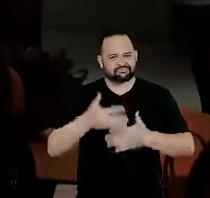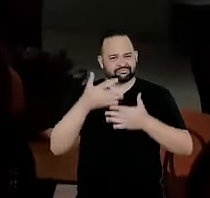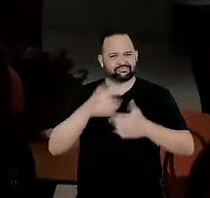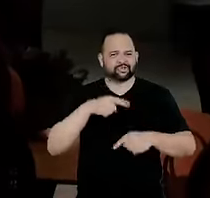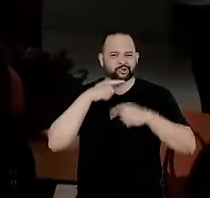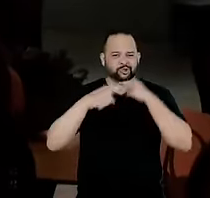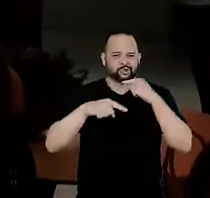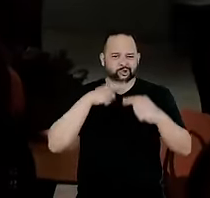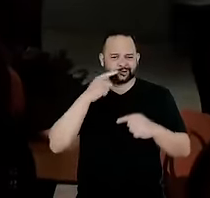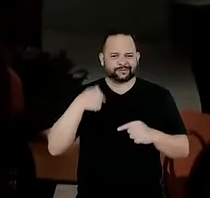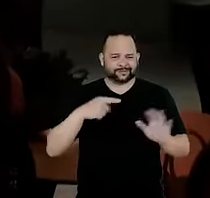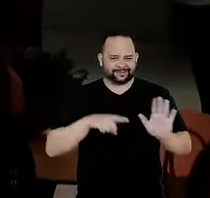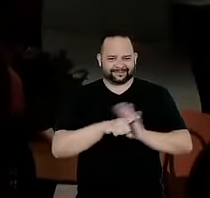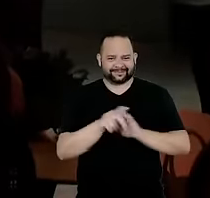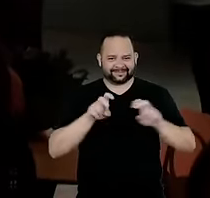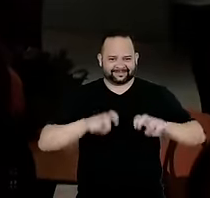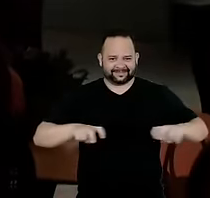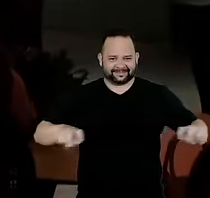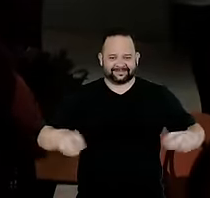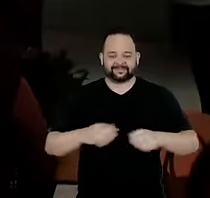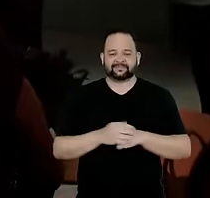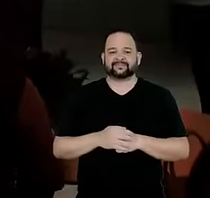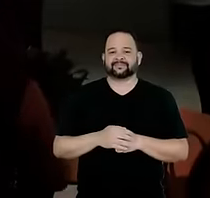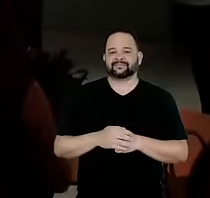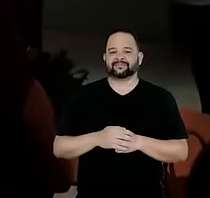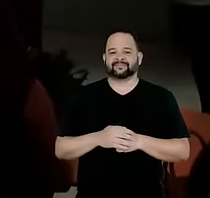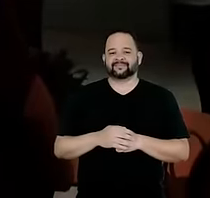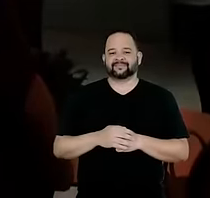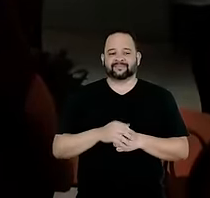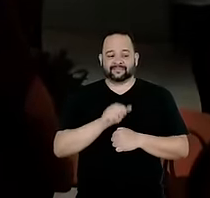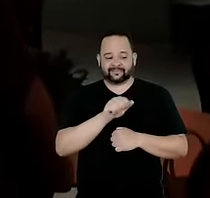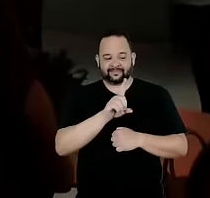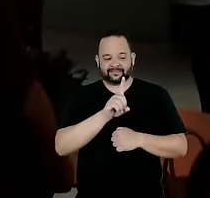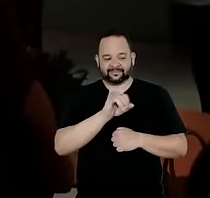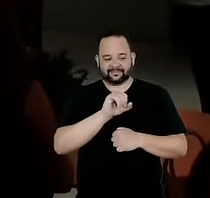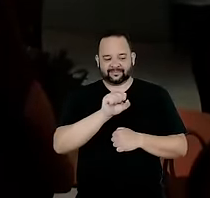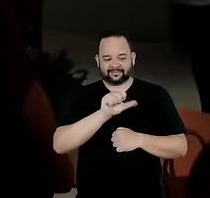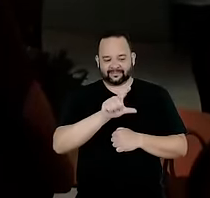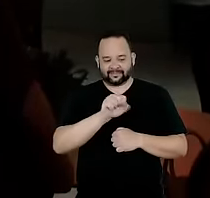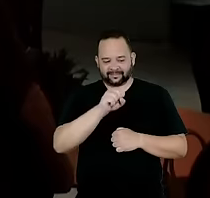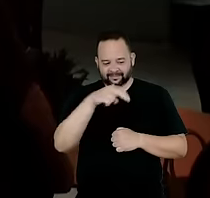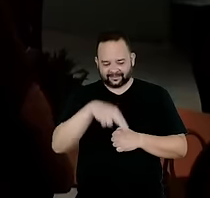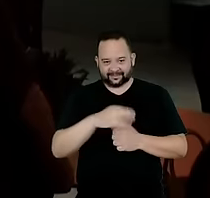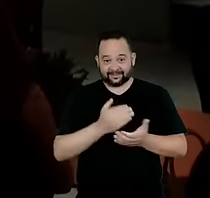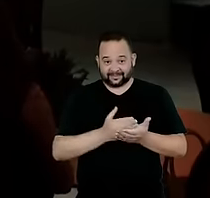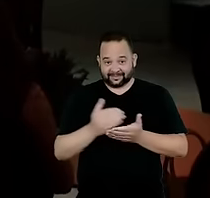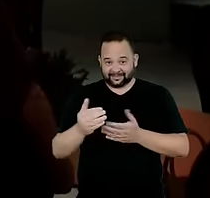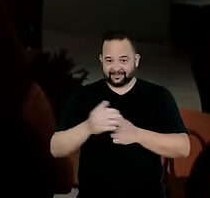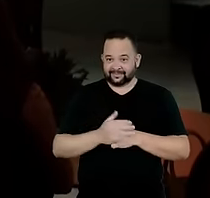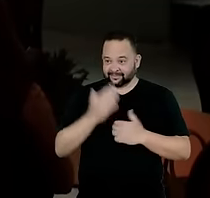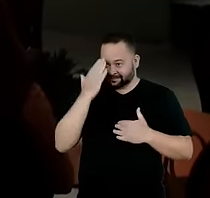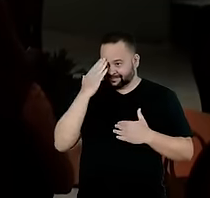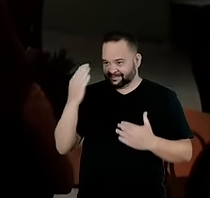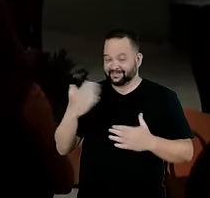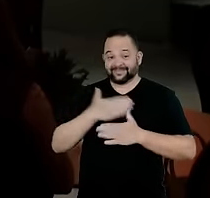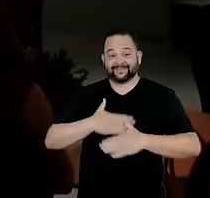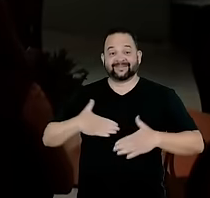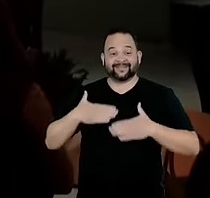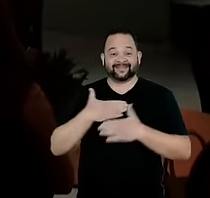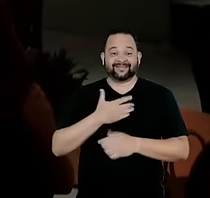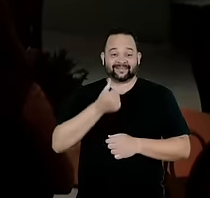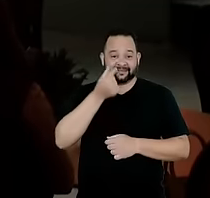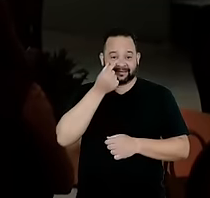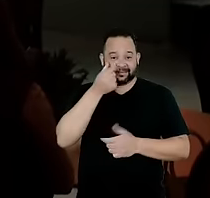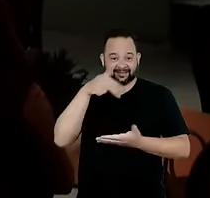para eles Adilson vou passar a bola para você inicialmente tá ótimo obrigado Cristiane um prazer est aqui e ao seu lado